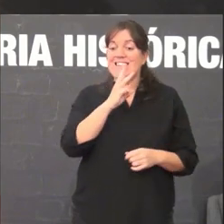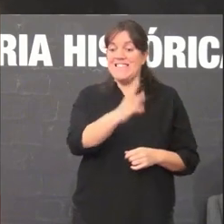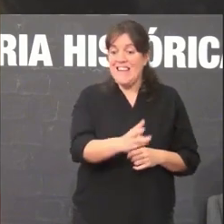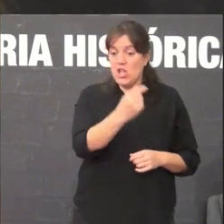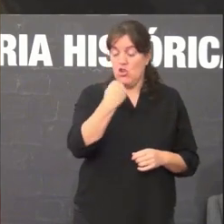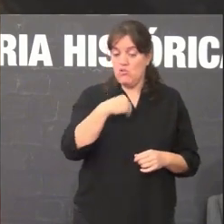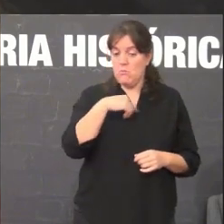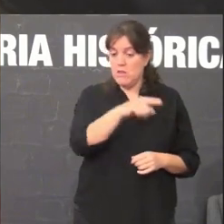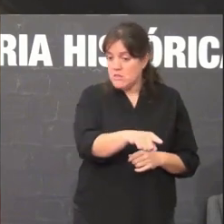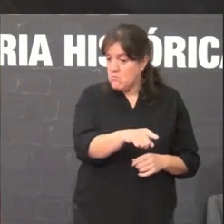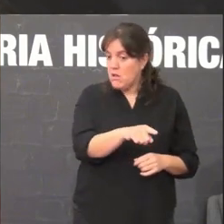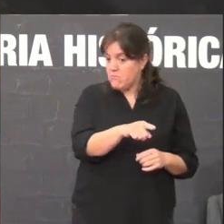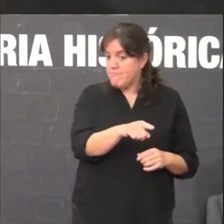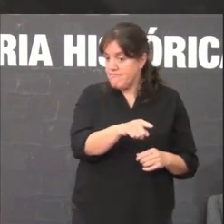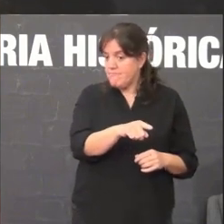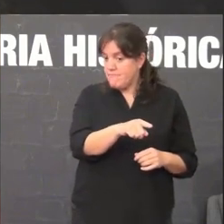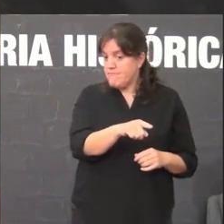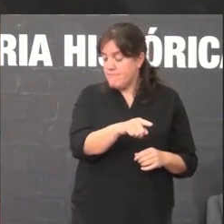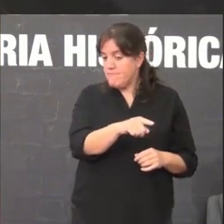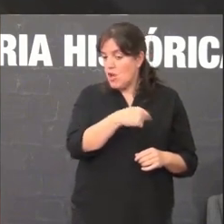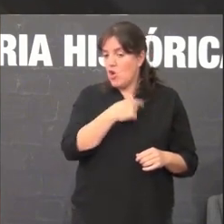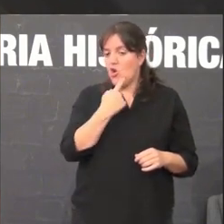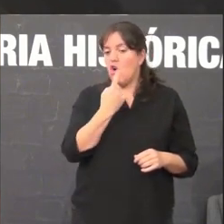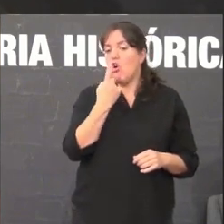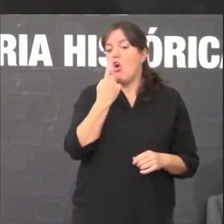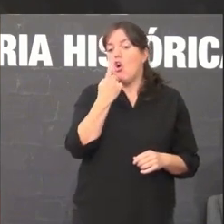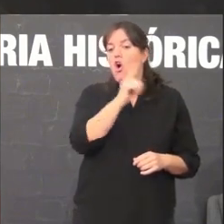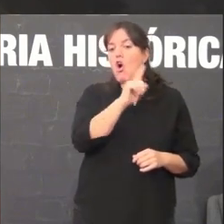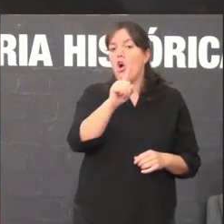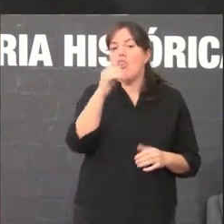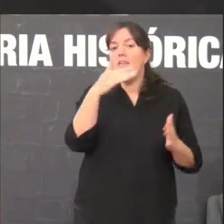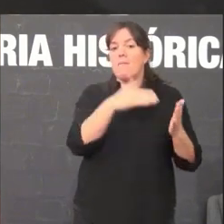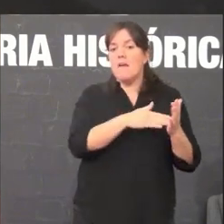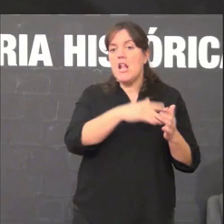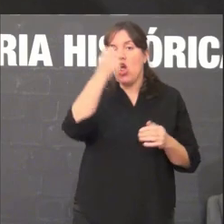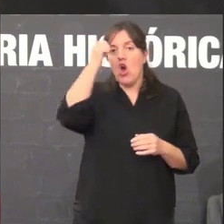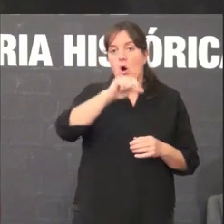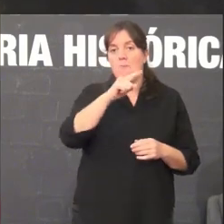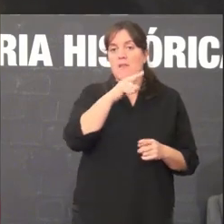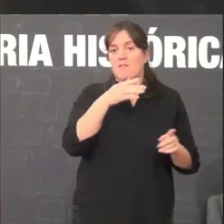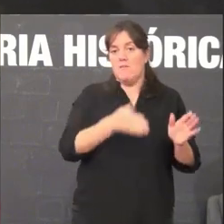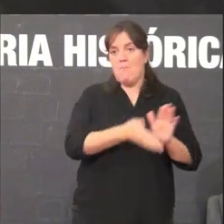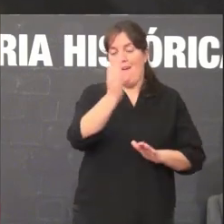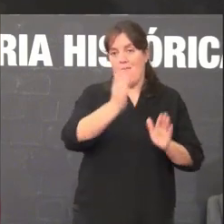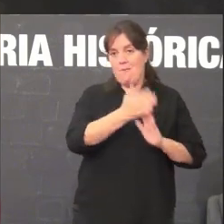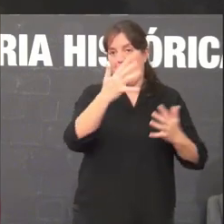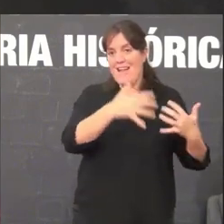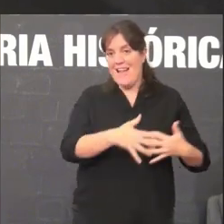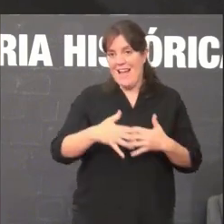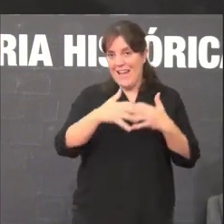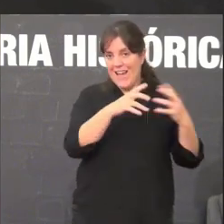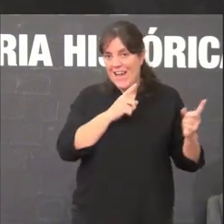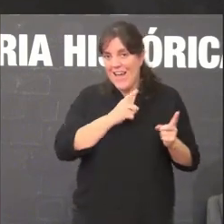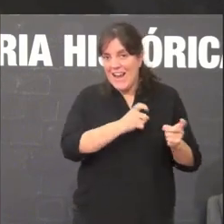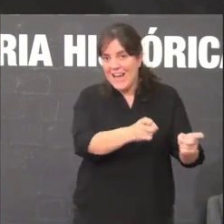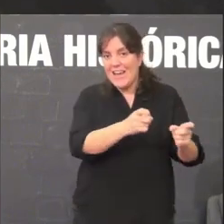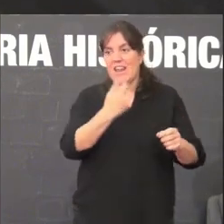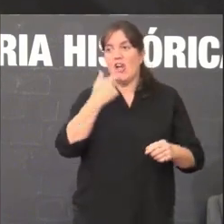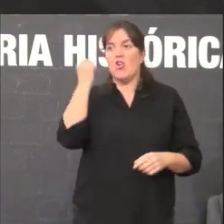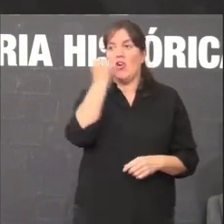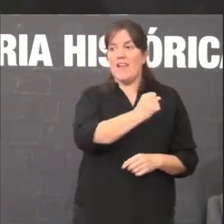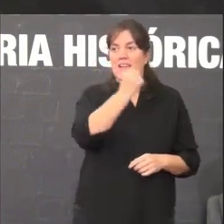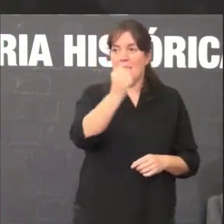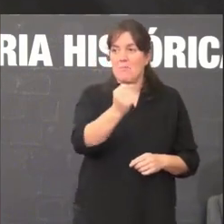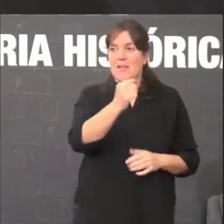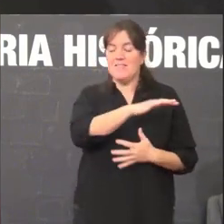Colonial, com mais de 100 mil homens portugueses mobilizados para a guerra, com crimes, massacres de